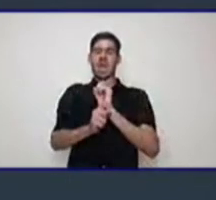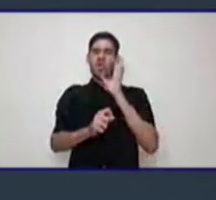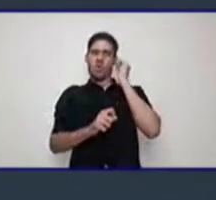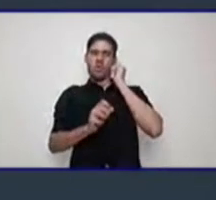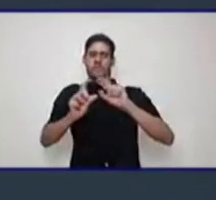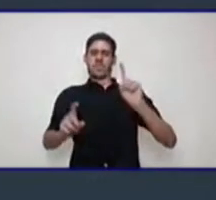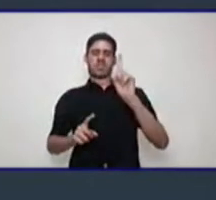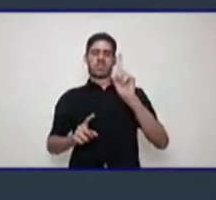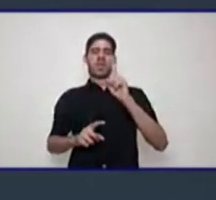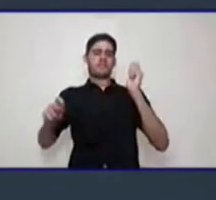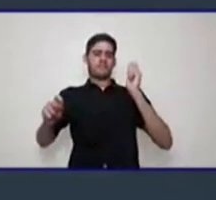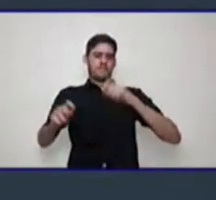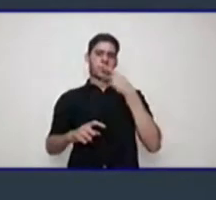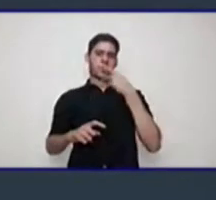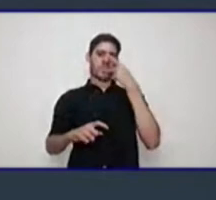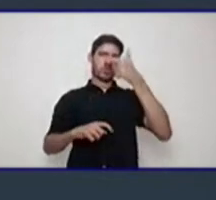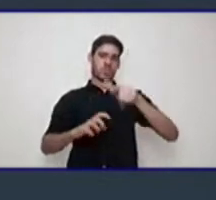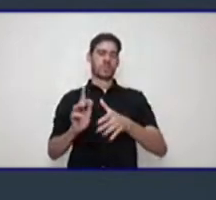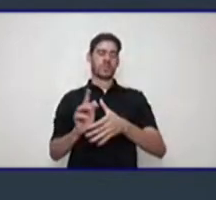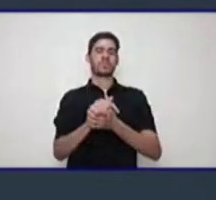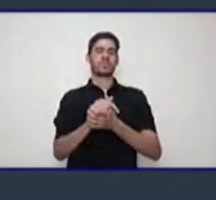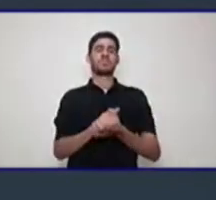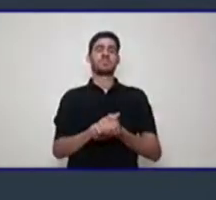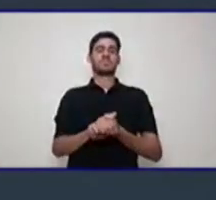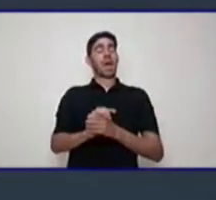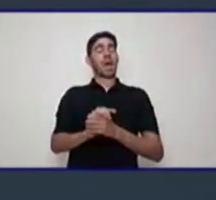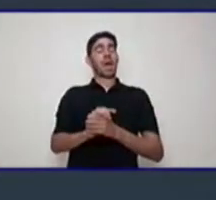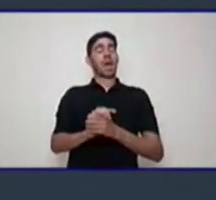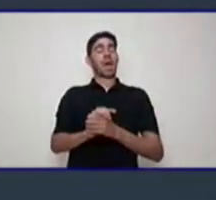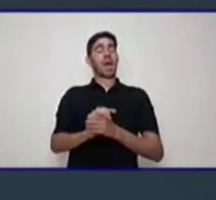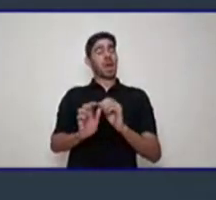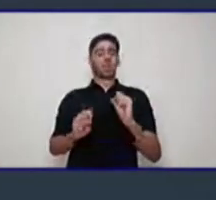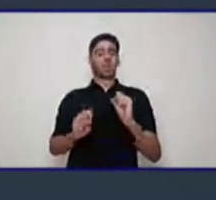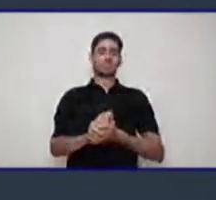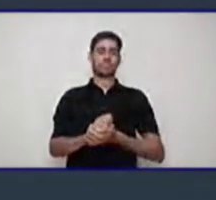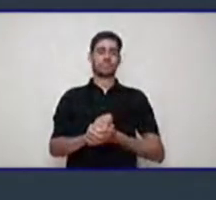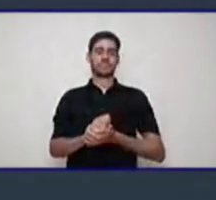inteira. Se Vossa Excelência puder repetir, por favor. Ah, pois não.